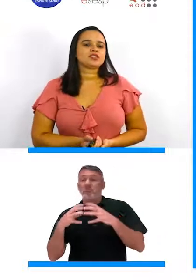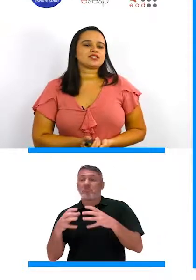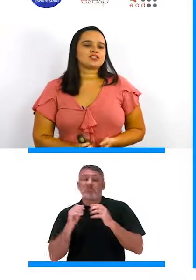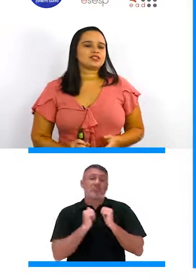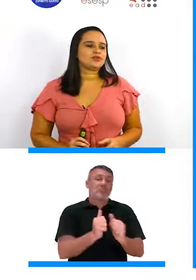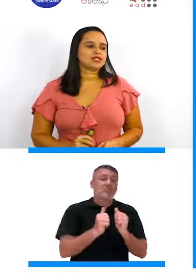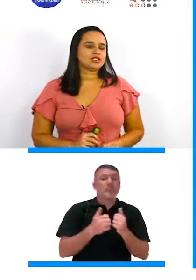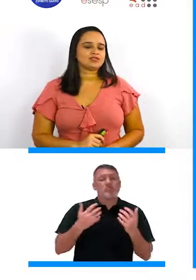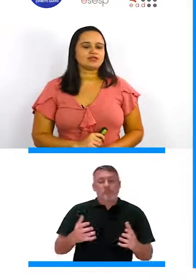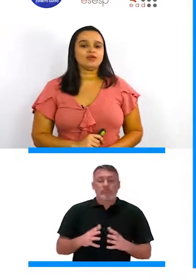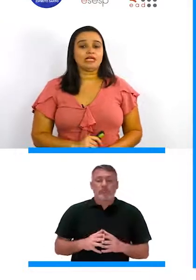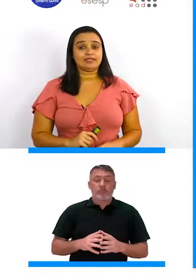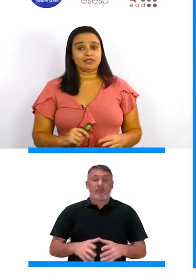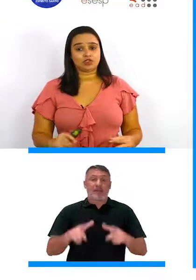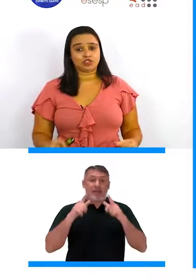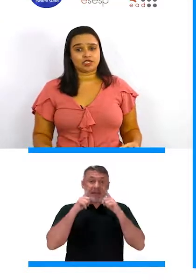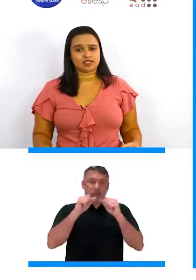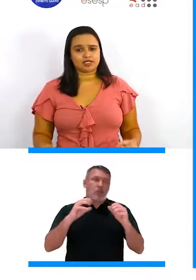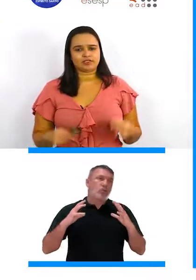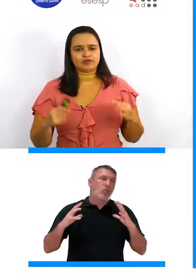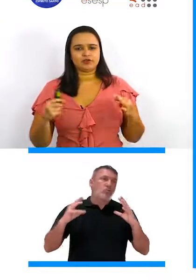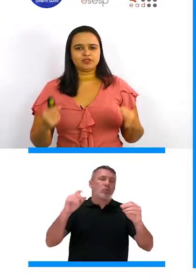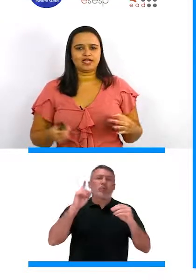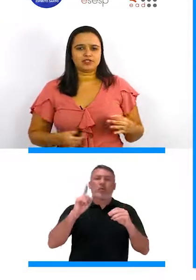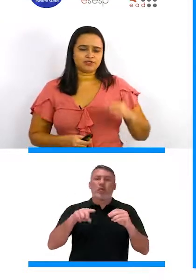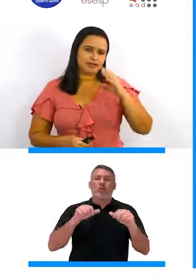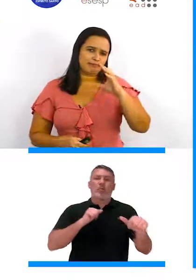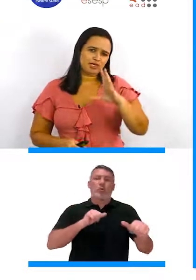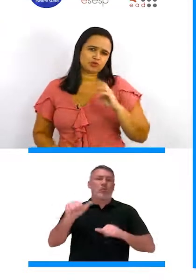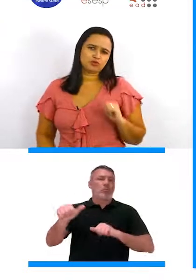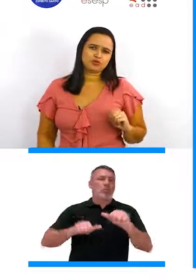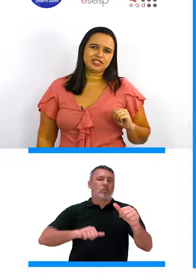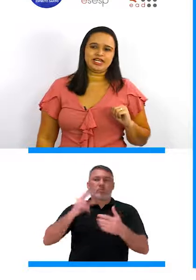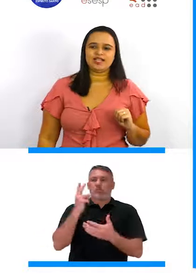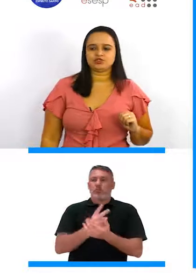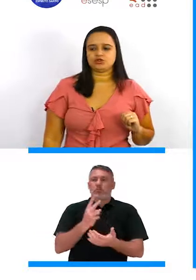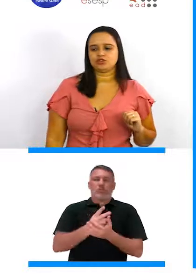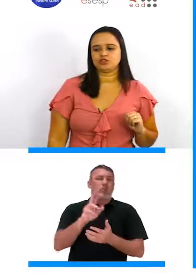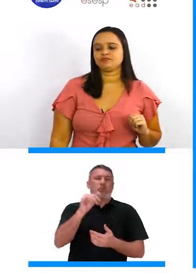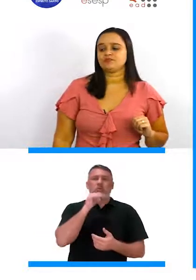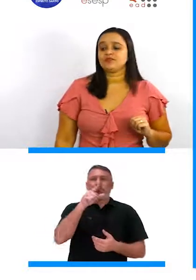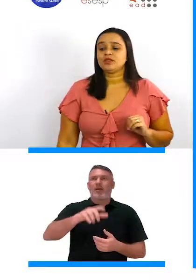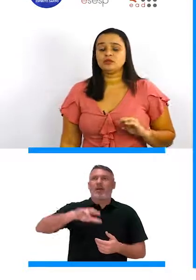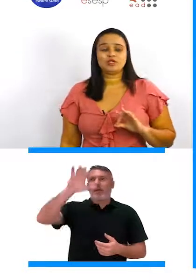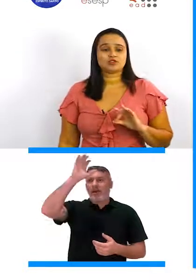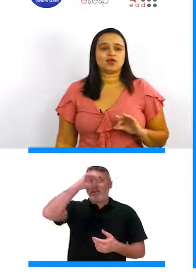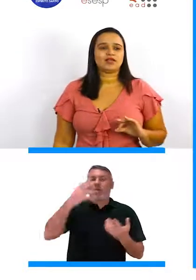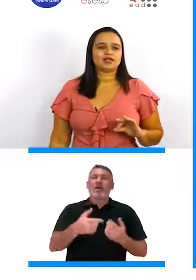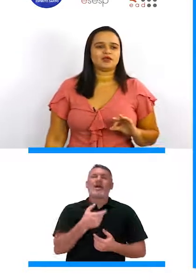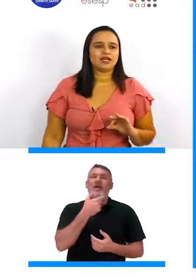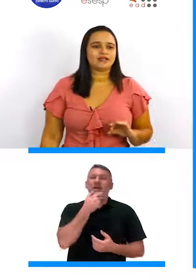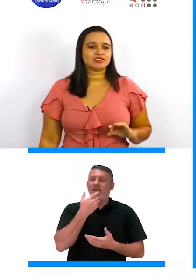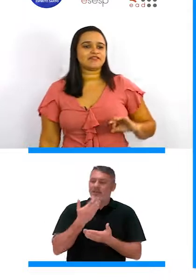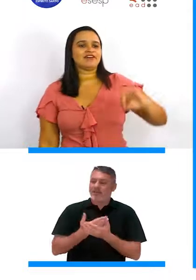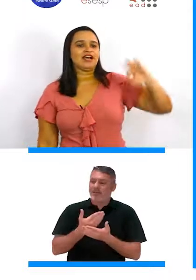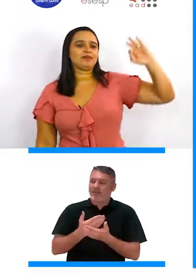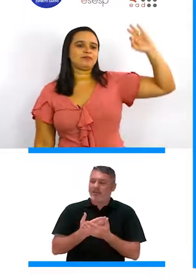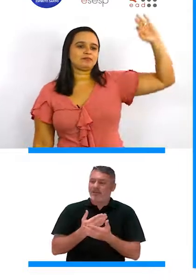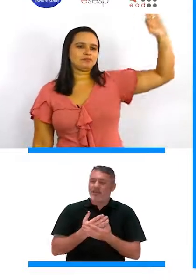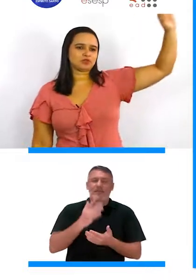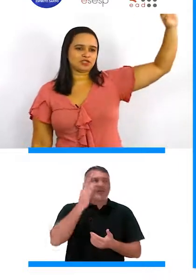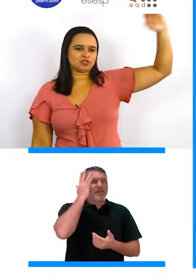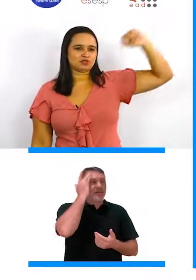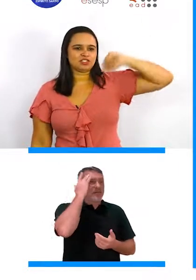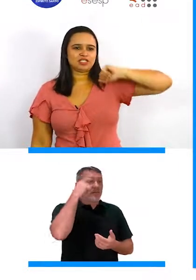E todas as línguas, elas são heterogêneas, elas vão mudar. Se você aprende o inglês hoje, numa escola regular, você